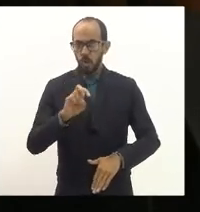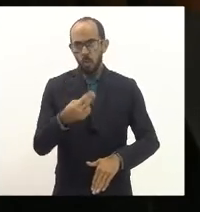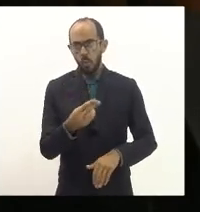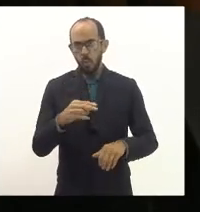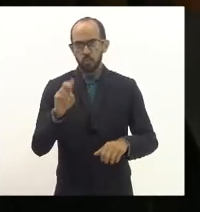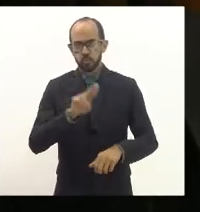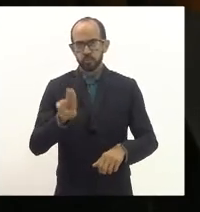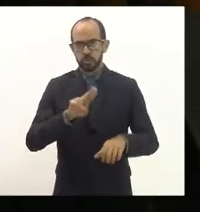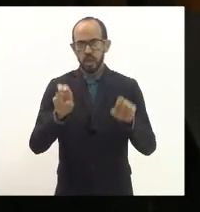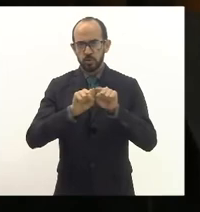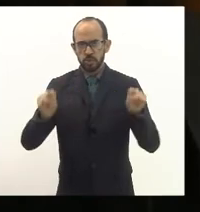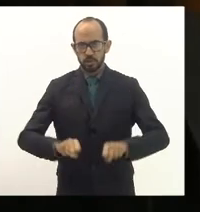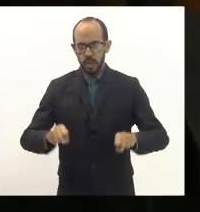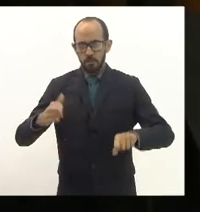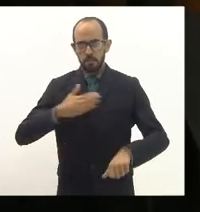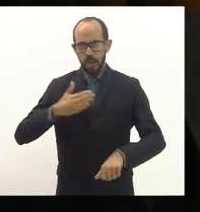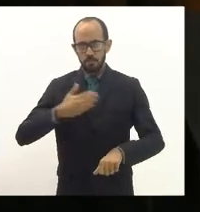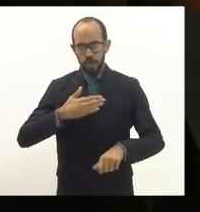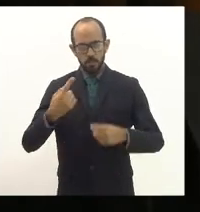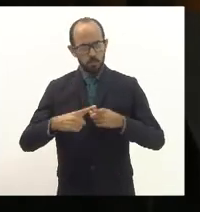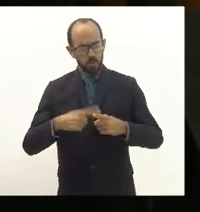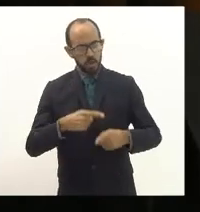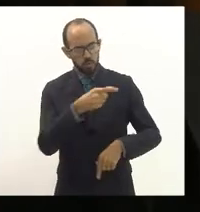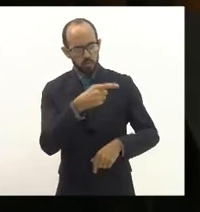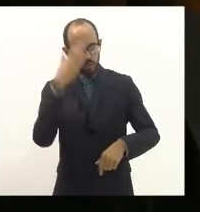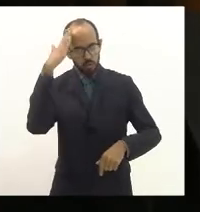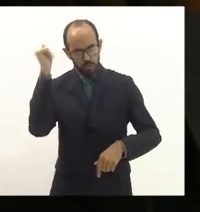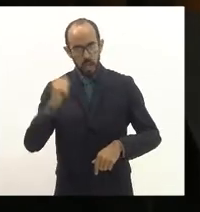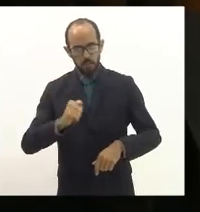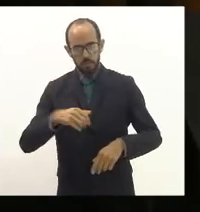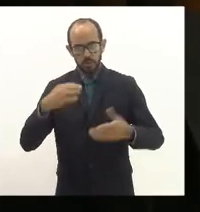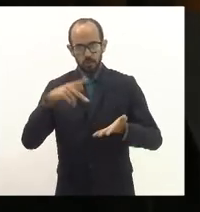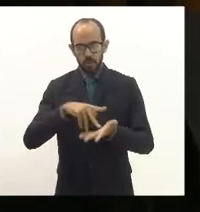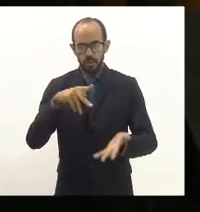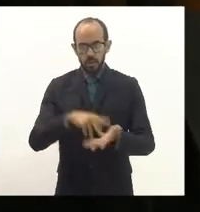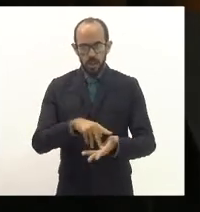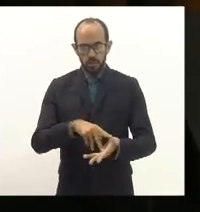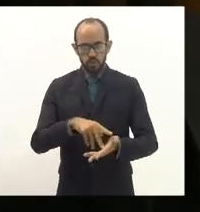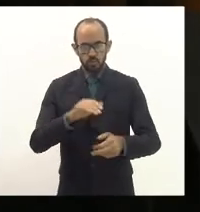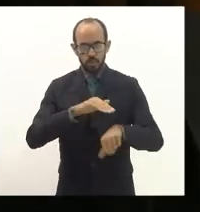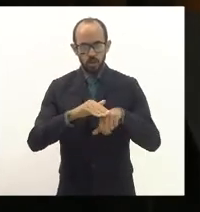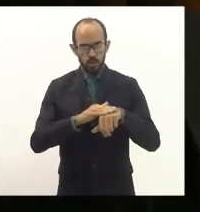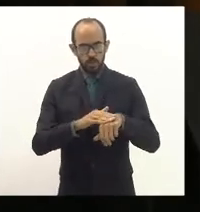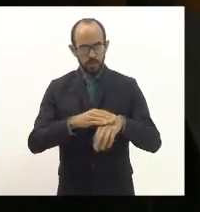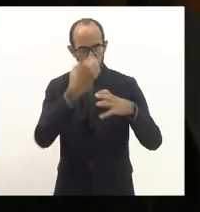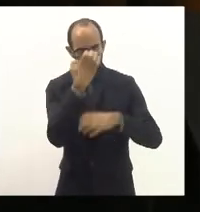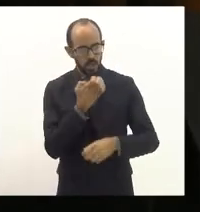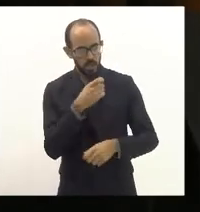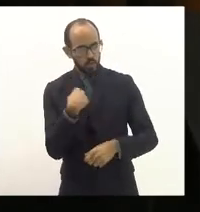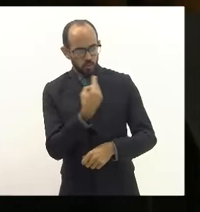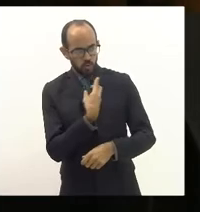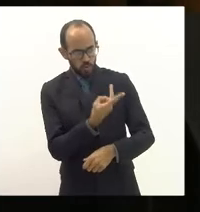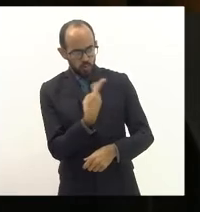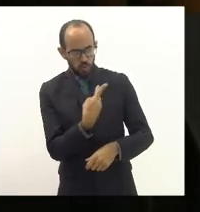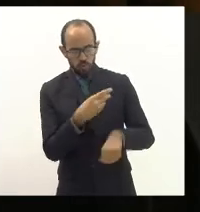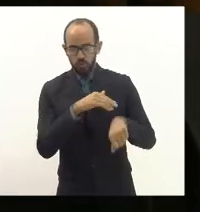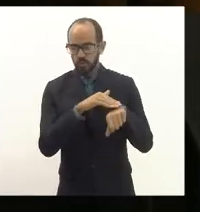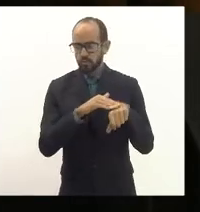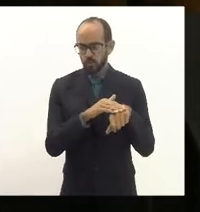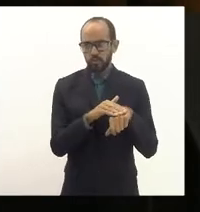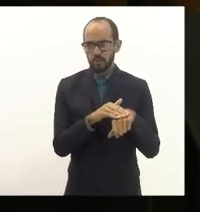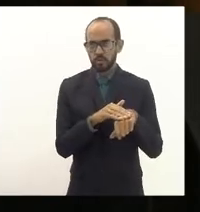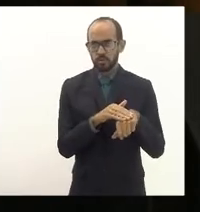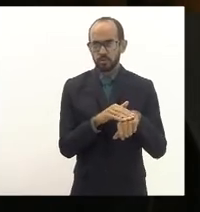prejudicar. Porque o senhor sabe perfeitamente uma conversa que tivemos no palácio, o senhor vai